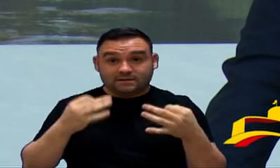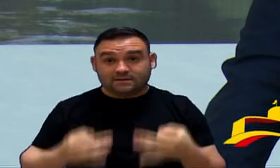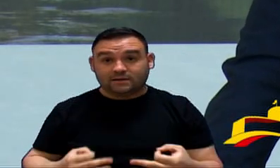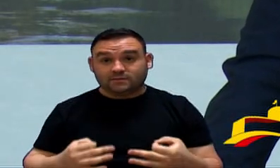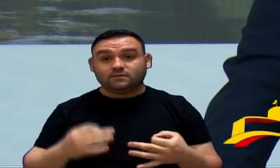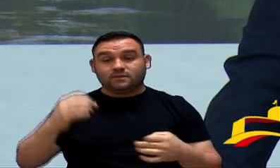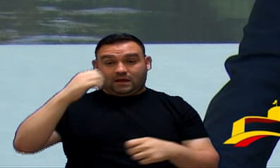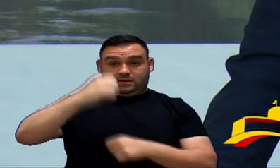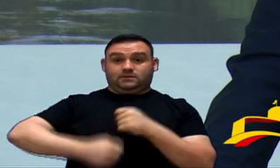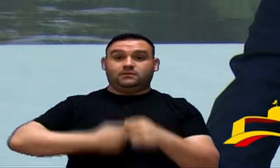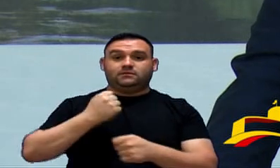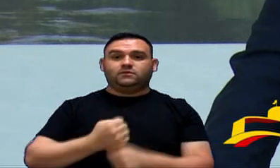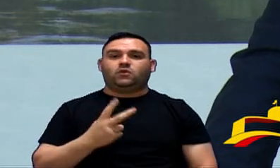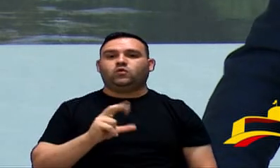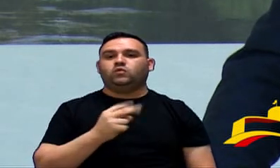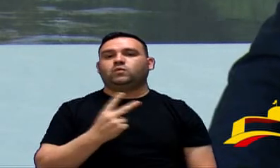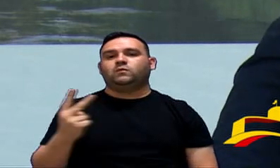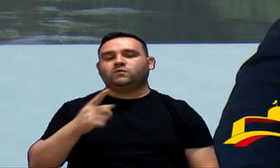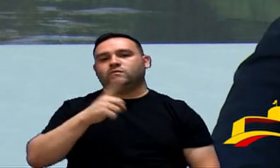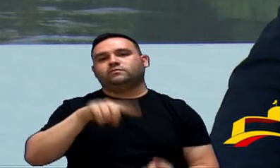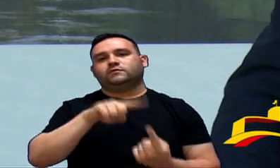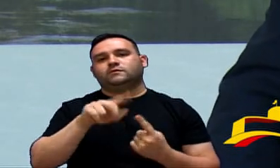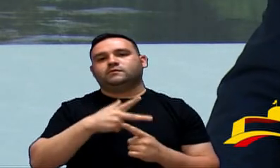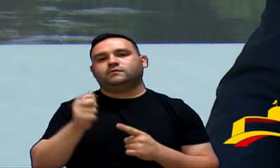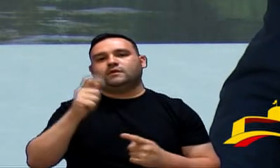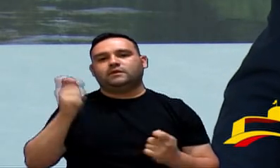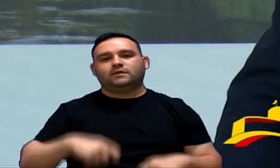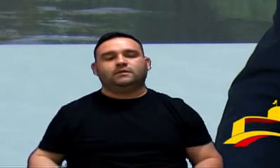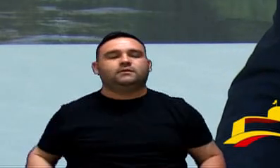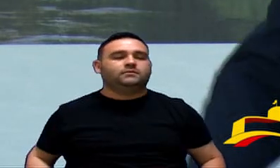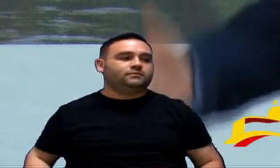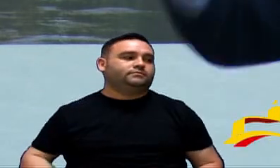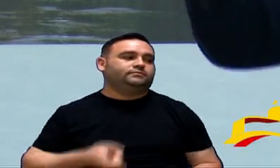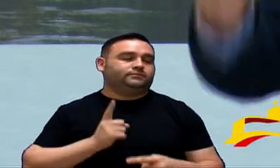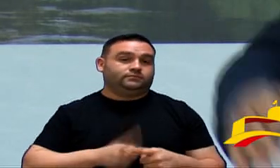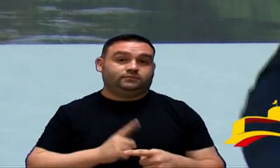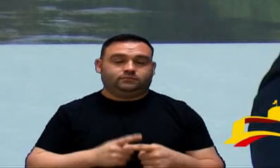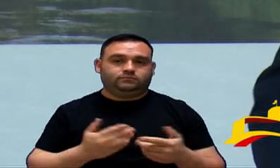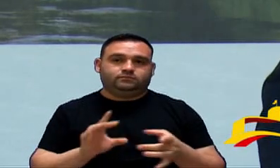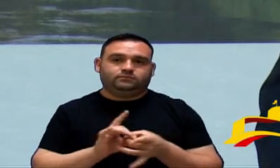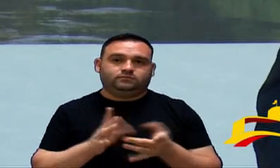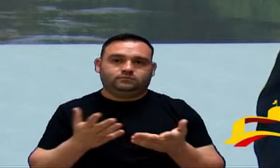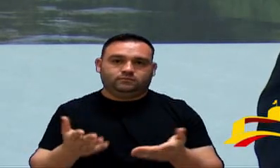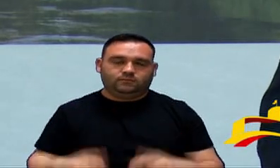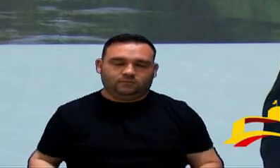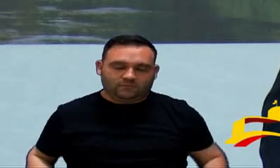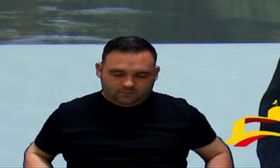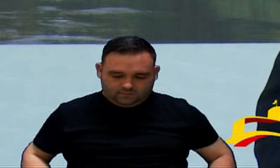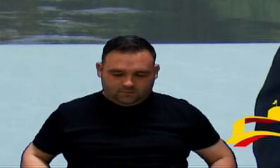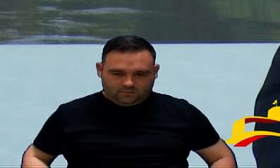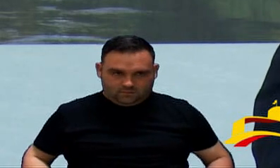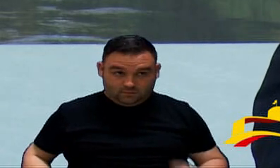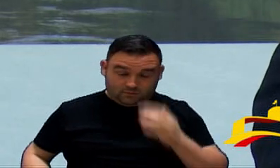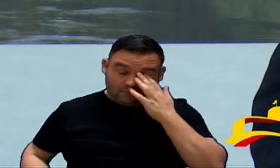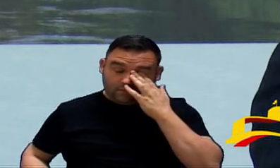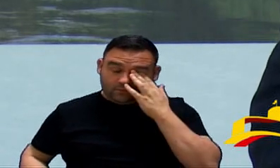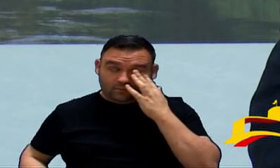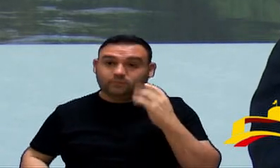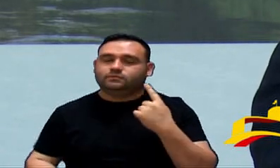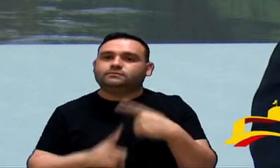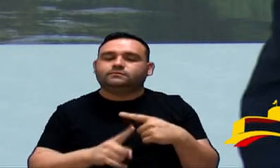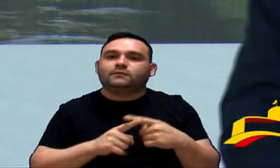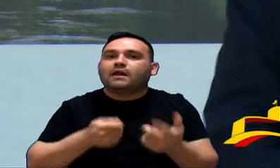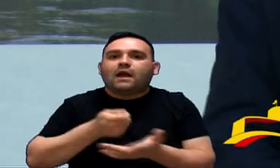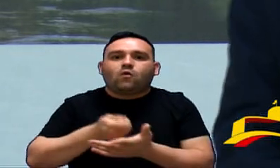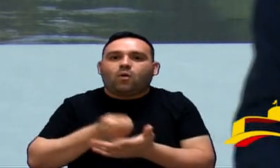certeza que, para o ano que vem, nós vamos atingir esse objetivo, né? Porque realmente... Opa, claro, vereador. Porque isso é